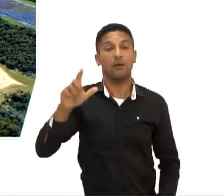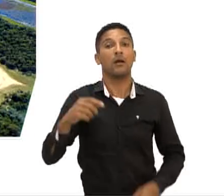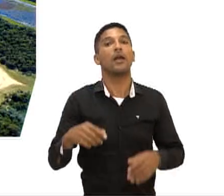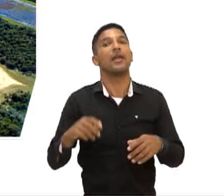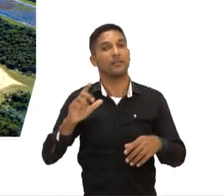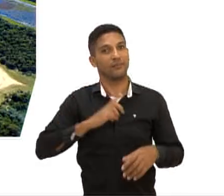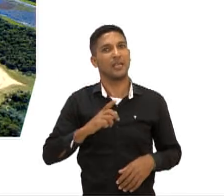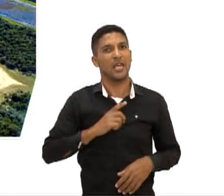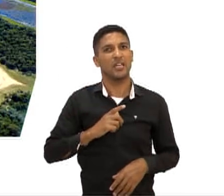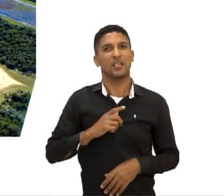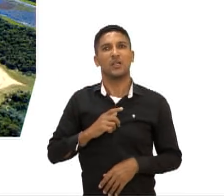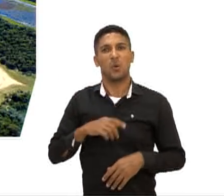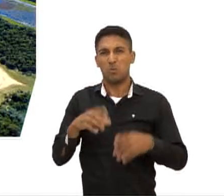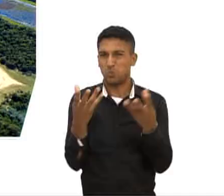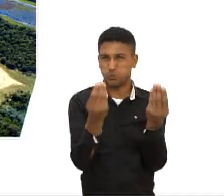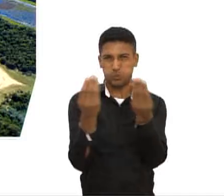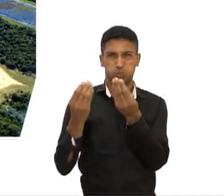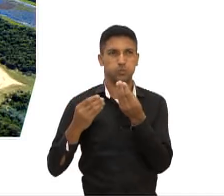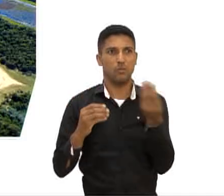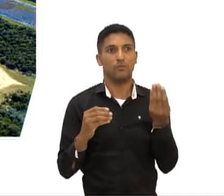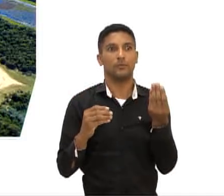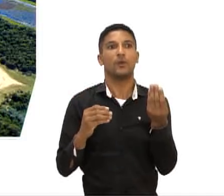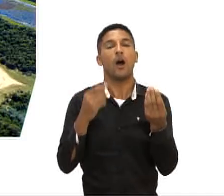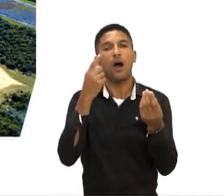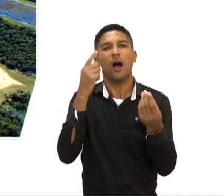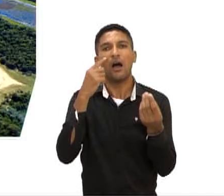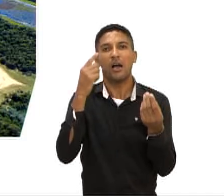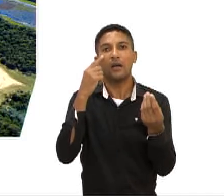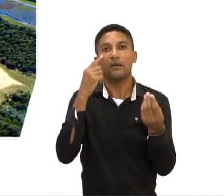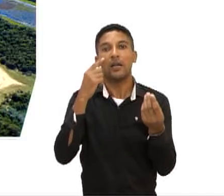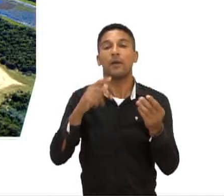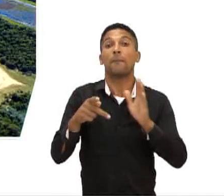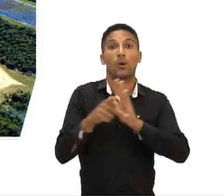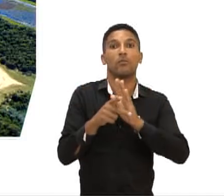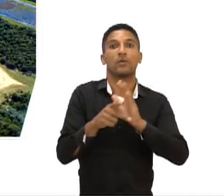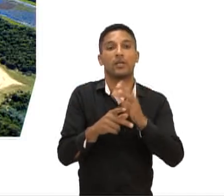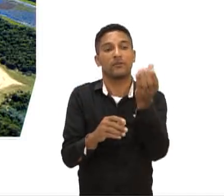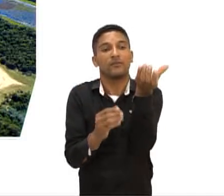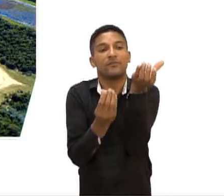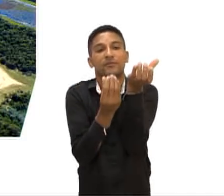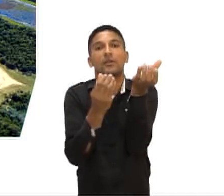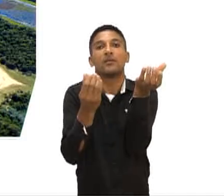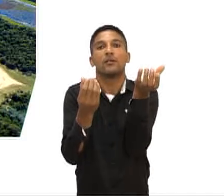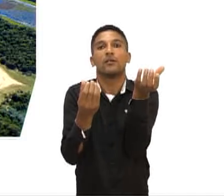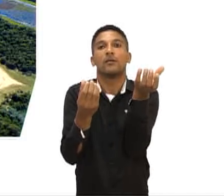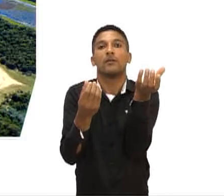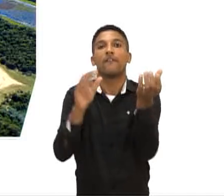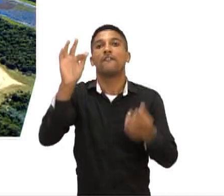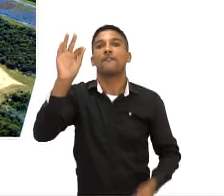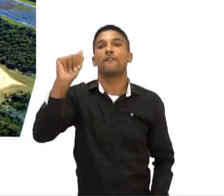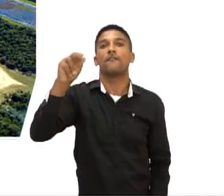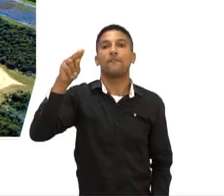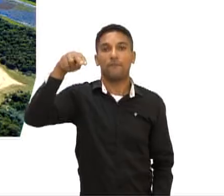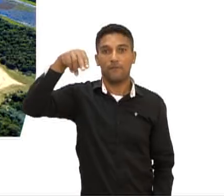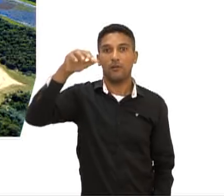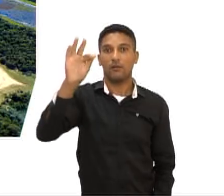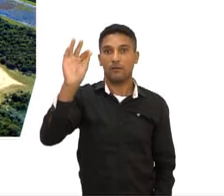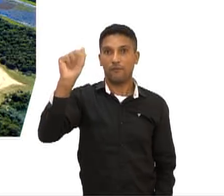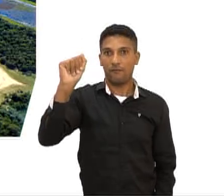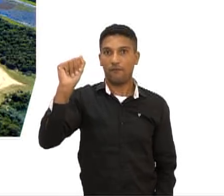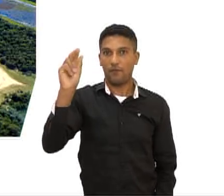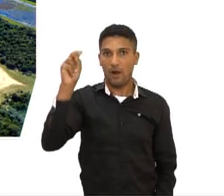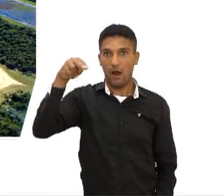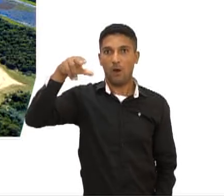a maioria dos animais existentes no Brasil. Sua preservação é bem alta, sendo considerado um